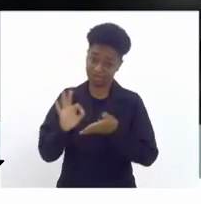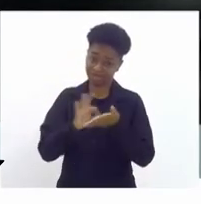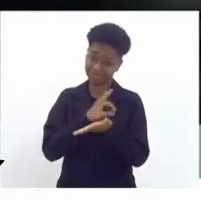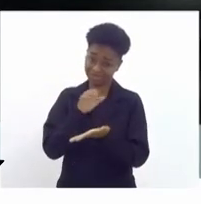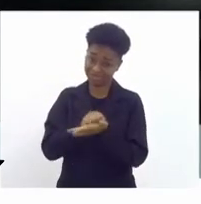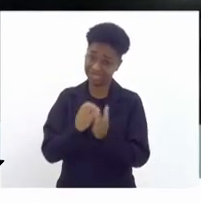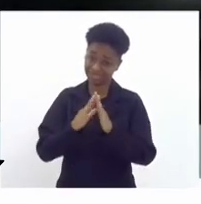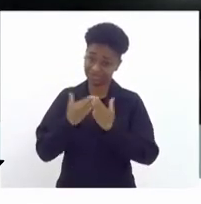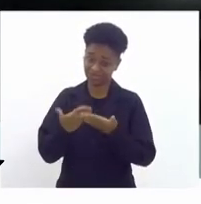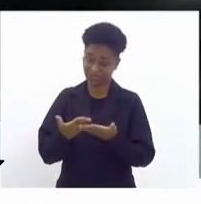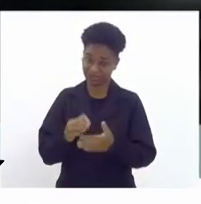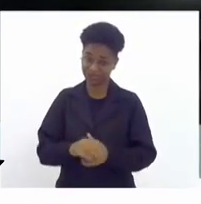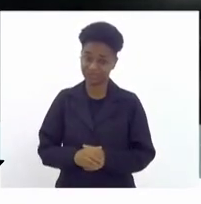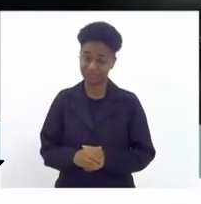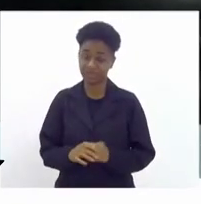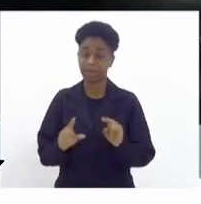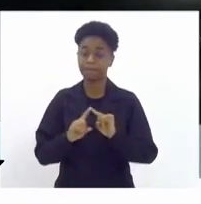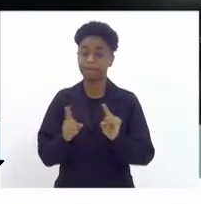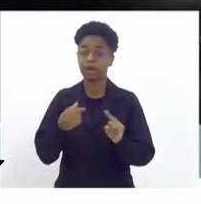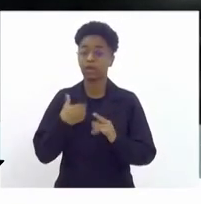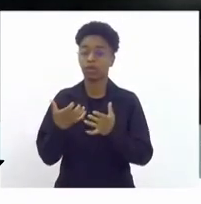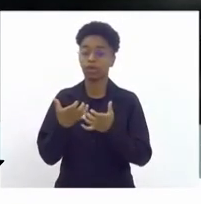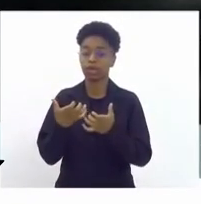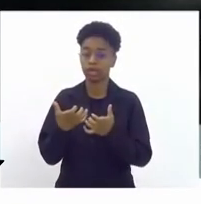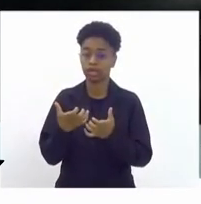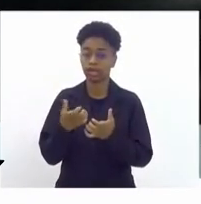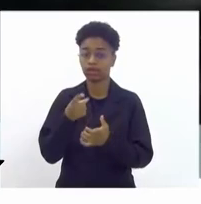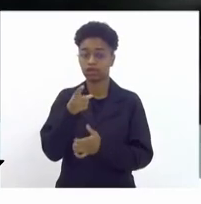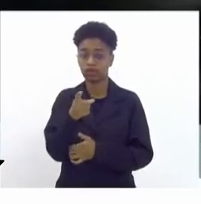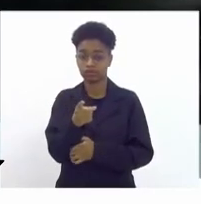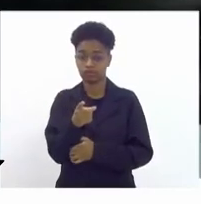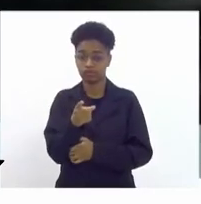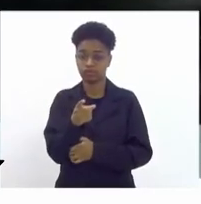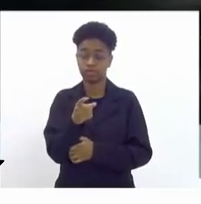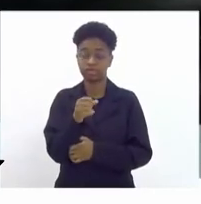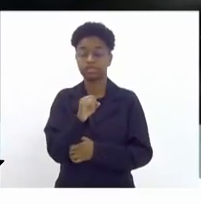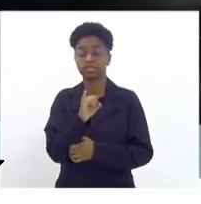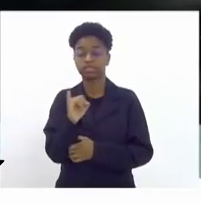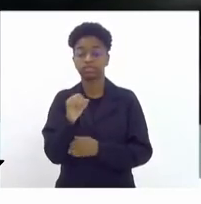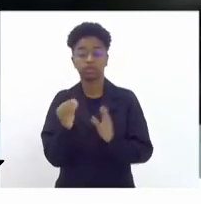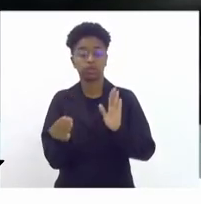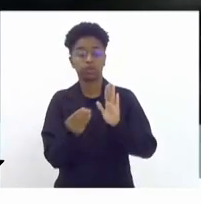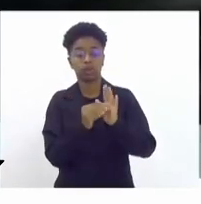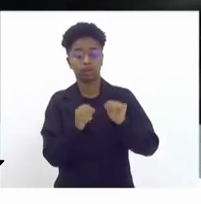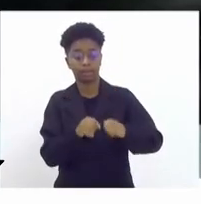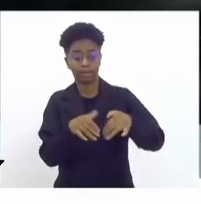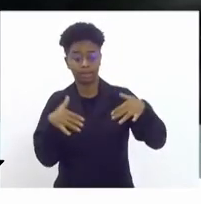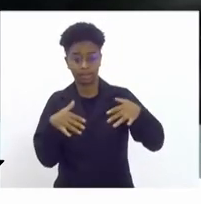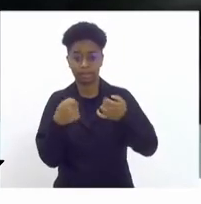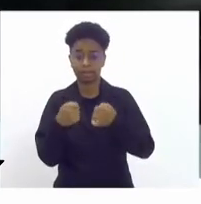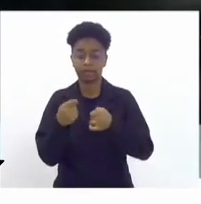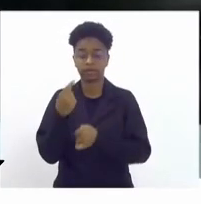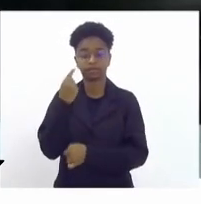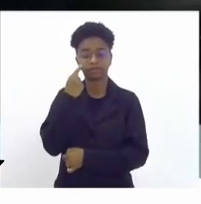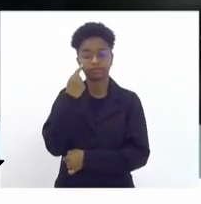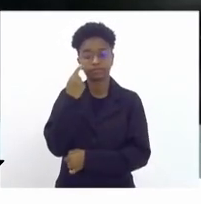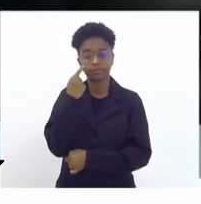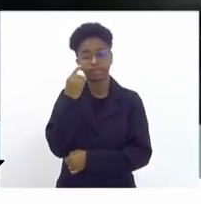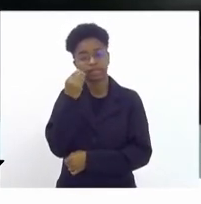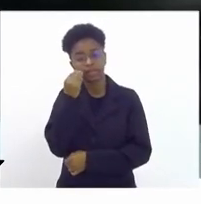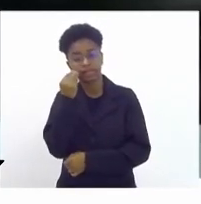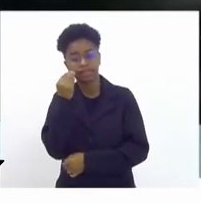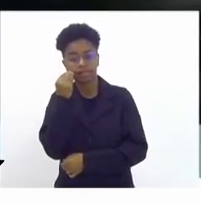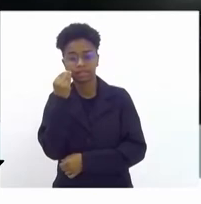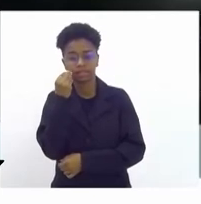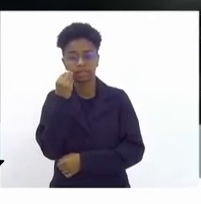escolar. Mas eu queria que Vossa Excelência, para não acontecer em plenário, e verificasse a hipótese